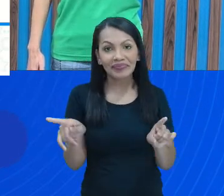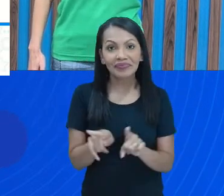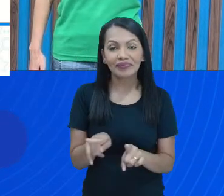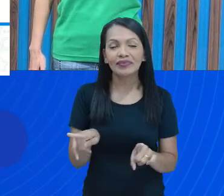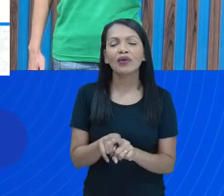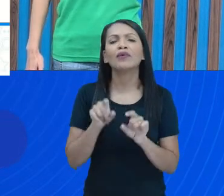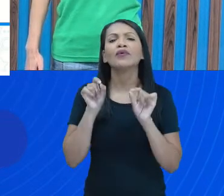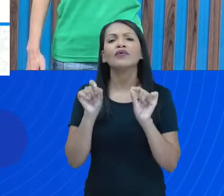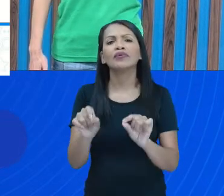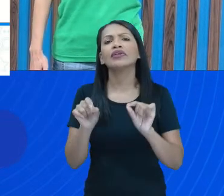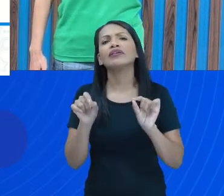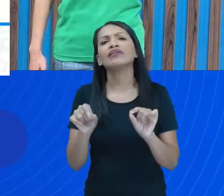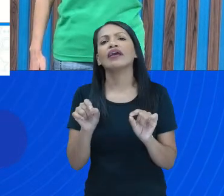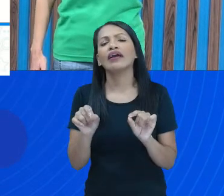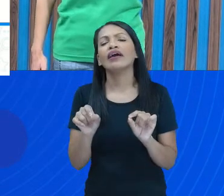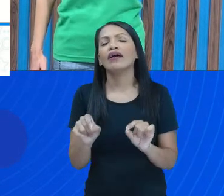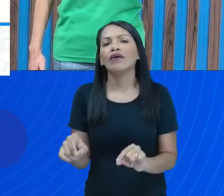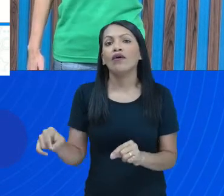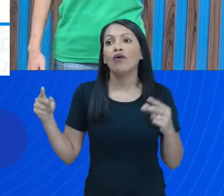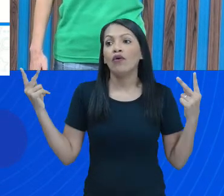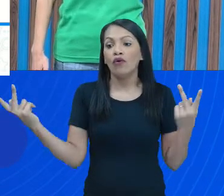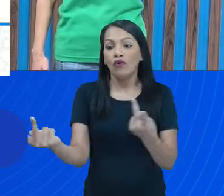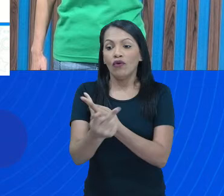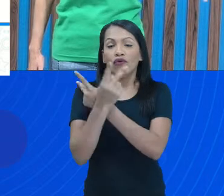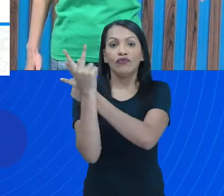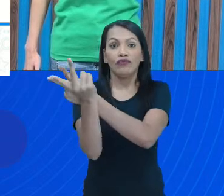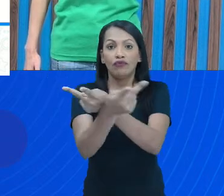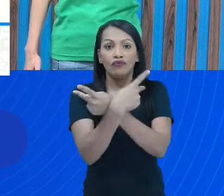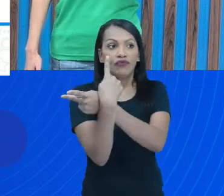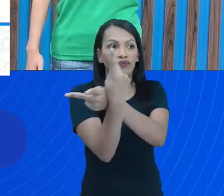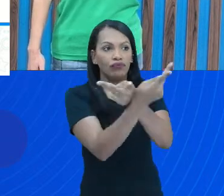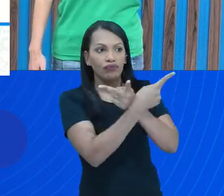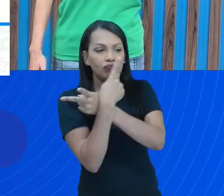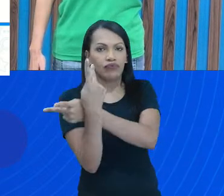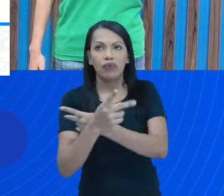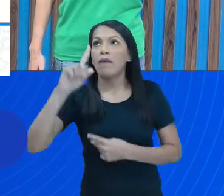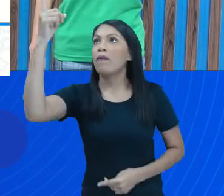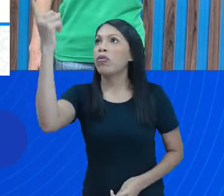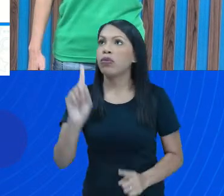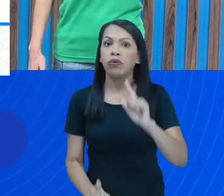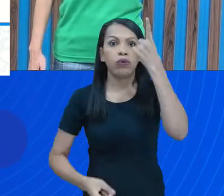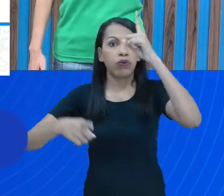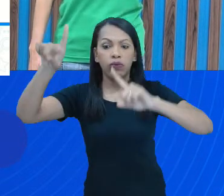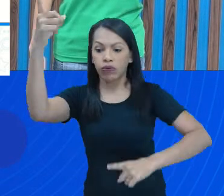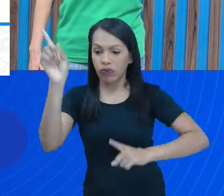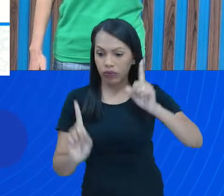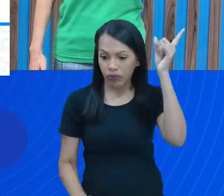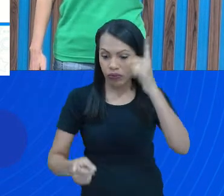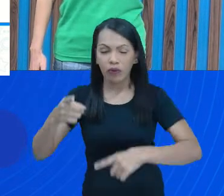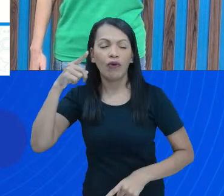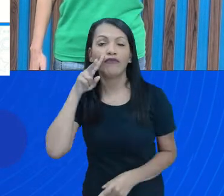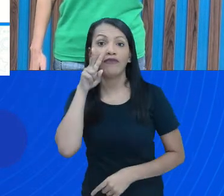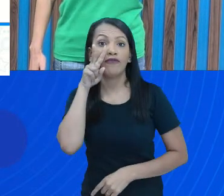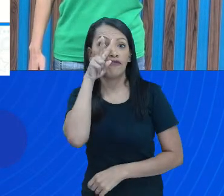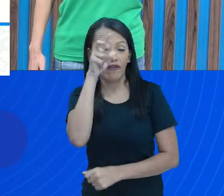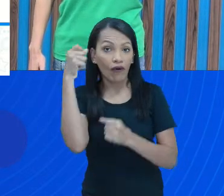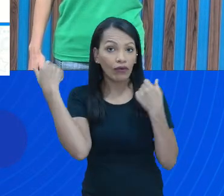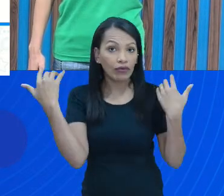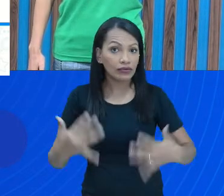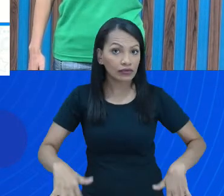Muito forte, de uma tempestade, um raio, não é? Algum fenômeno da natureza já